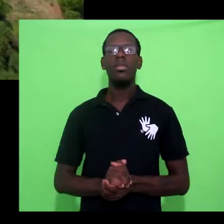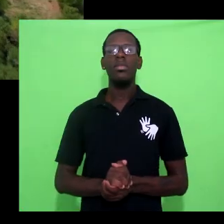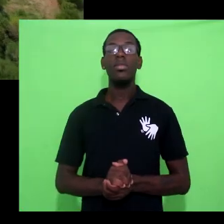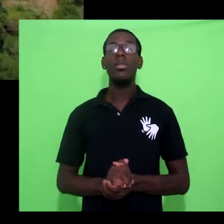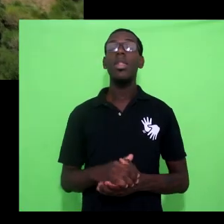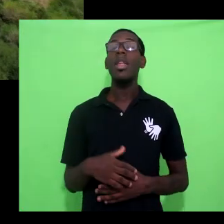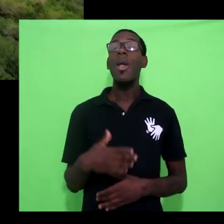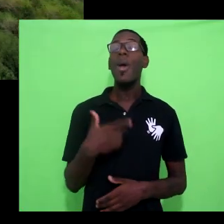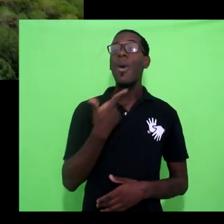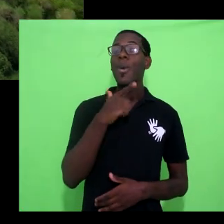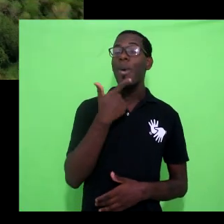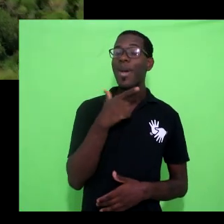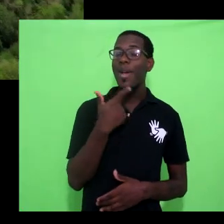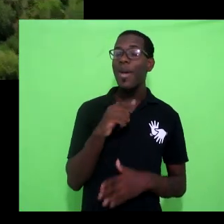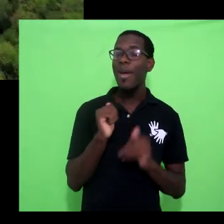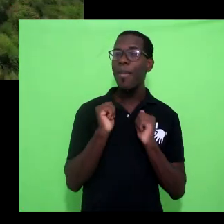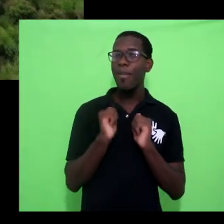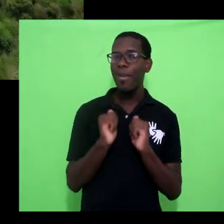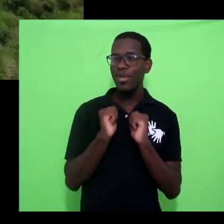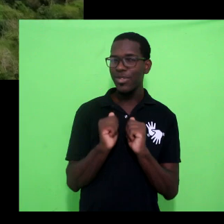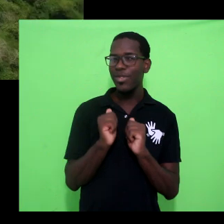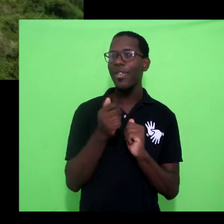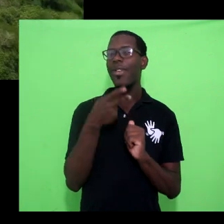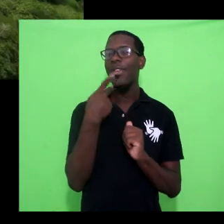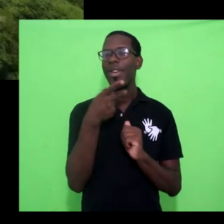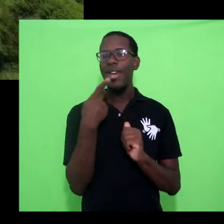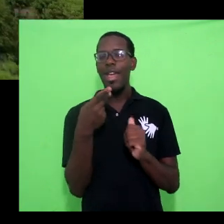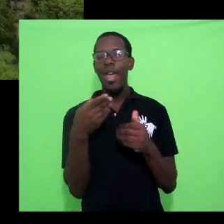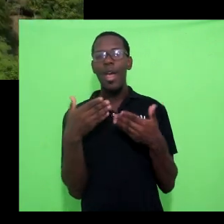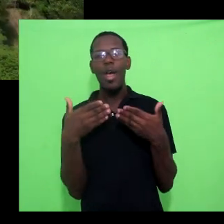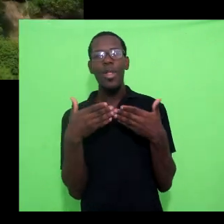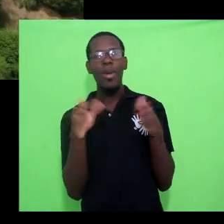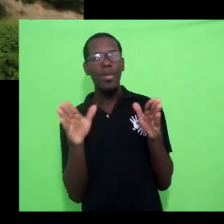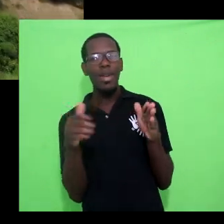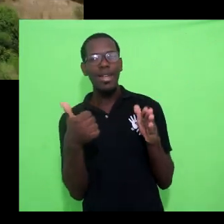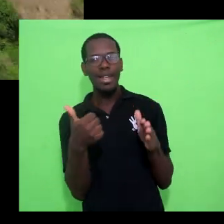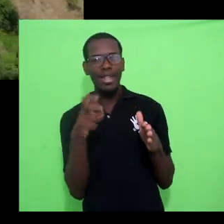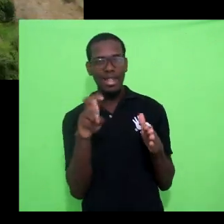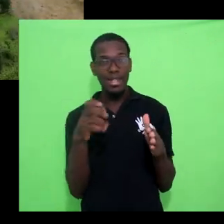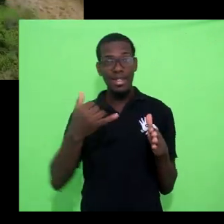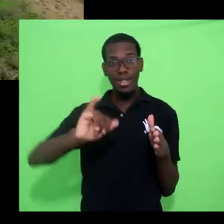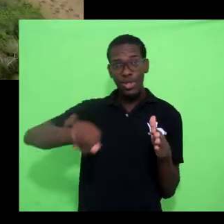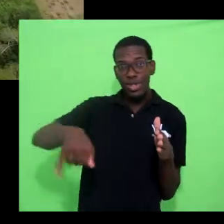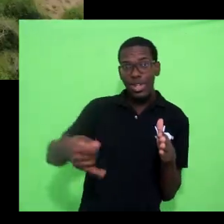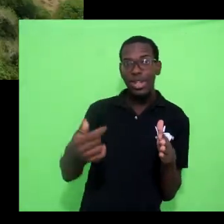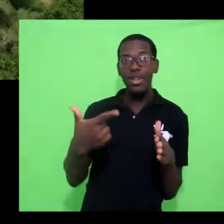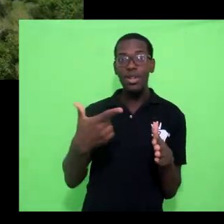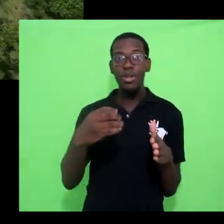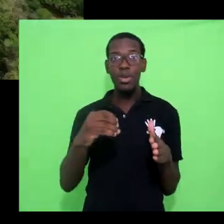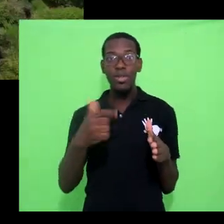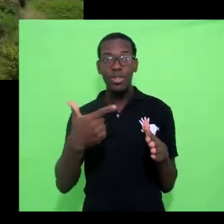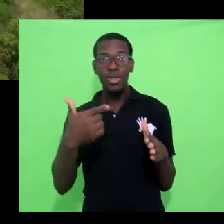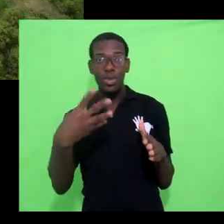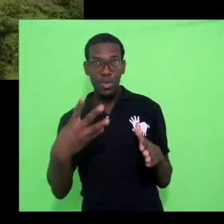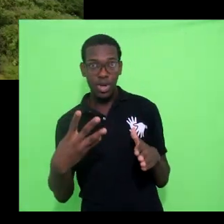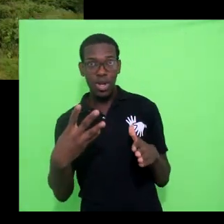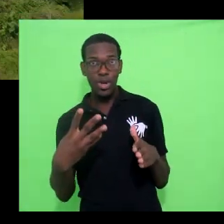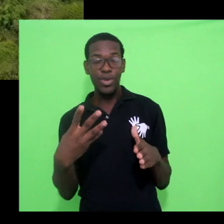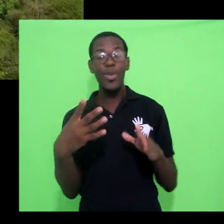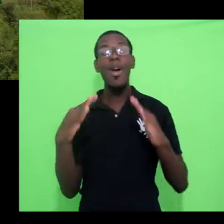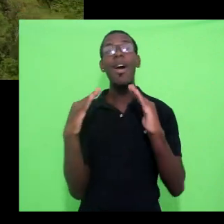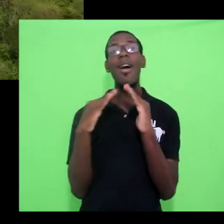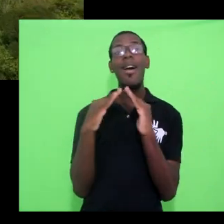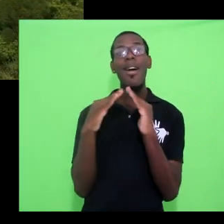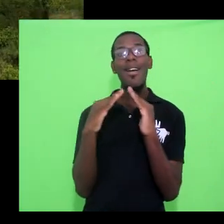Tô abrindo... Pode falar, então você conduz então. Eu tô abrindo aqui 15 de janeiro de 2024, na